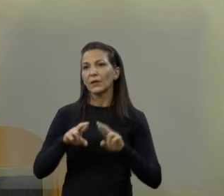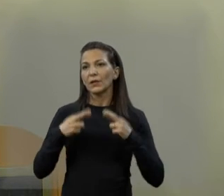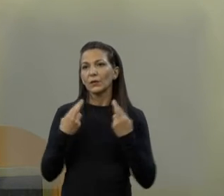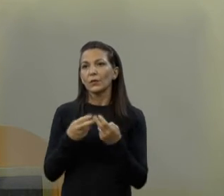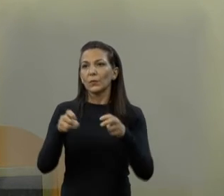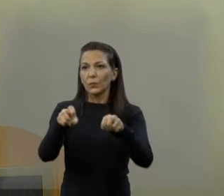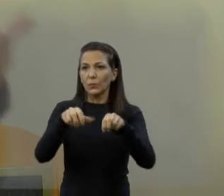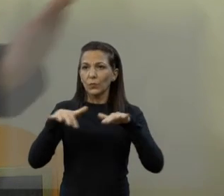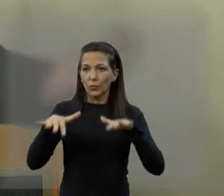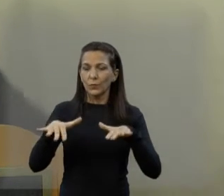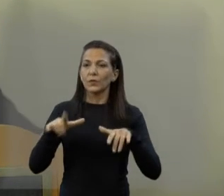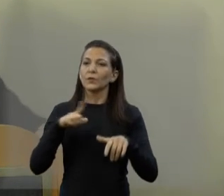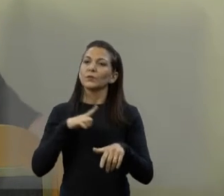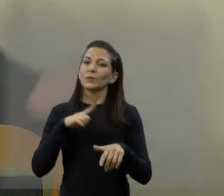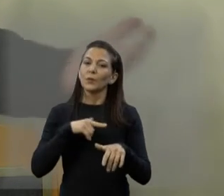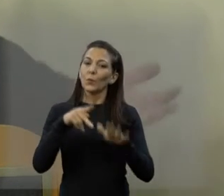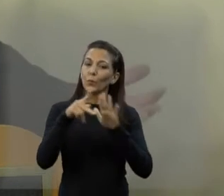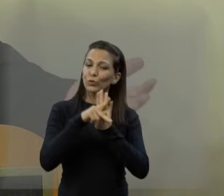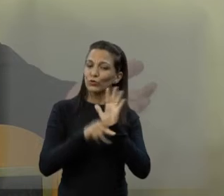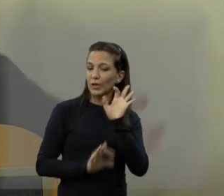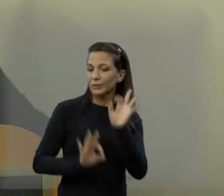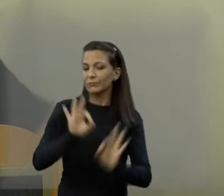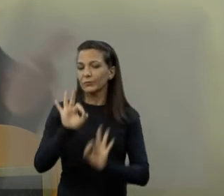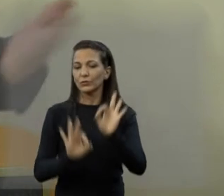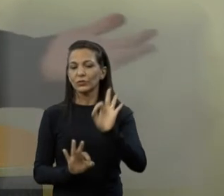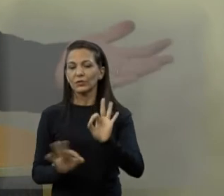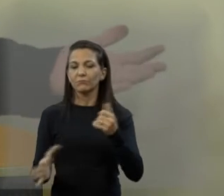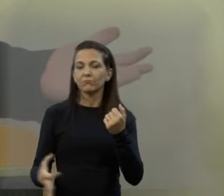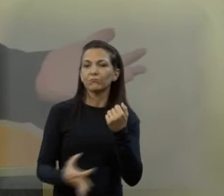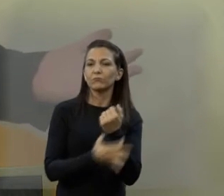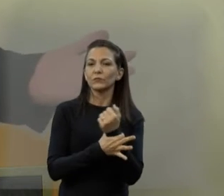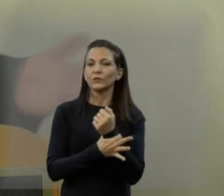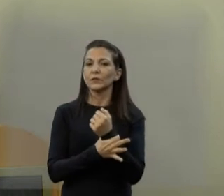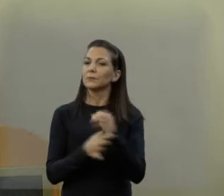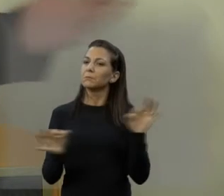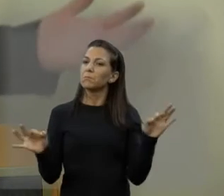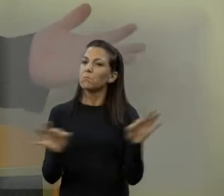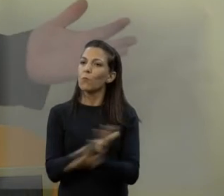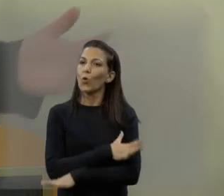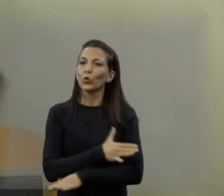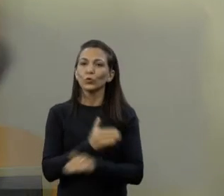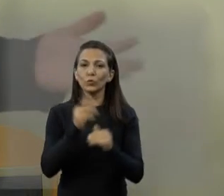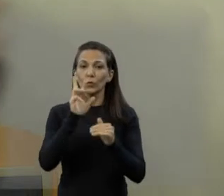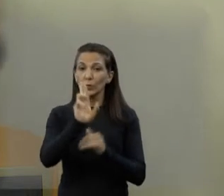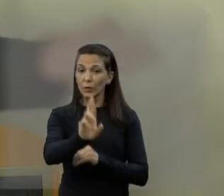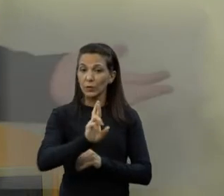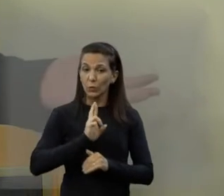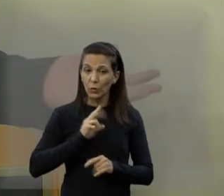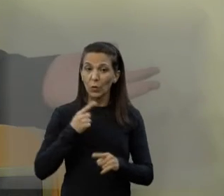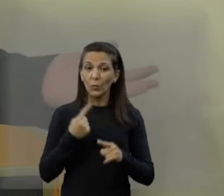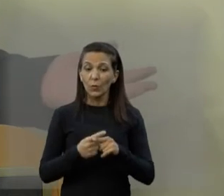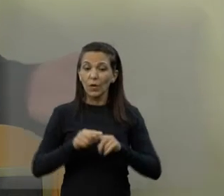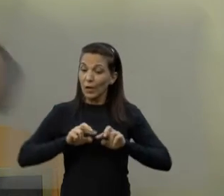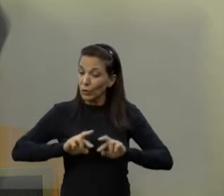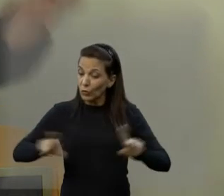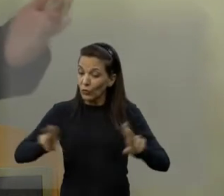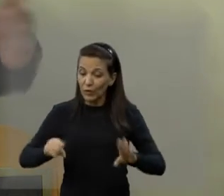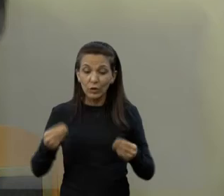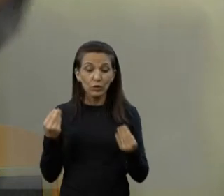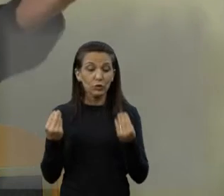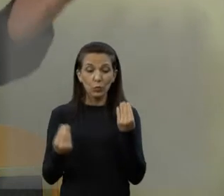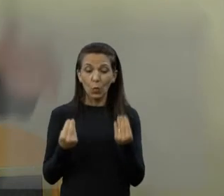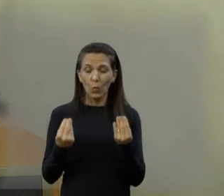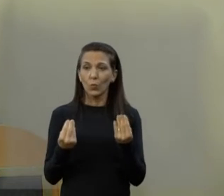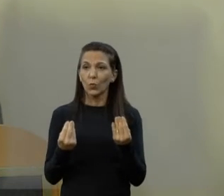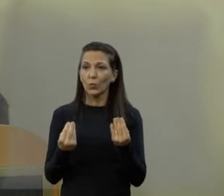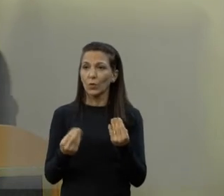audiência pública e fazer um grande projeto é isso que eu defendo e pronto e ninguém me respondeu porque os dois são tratados diferentes vou